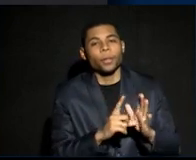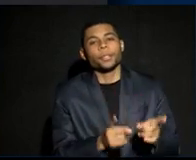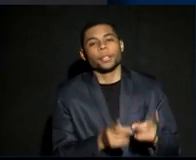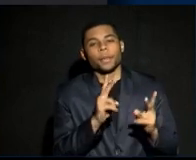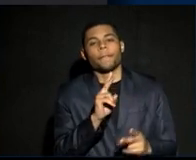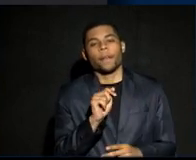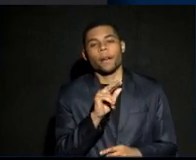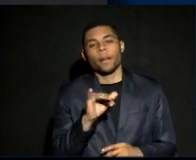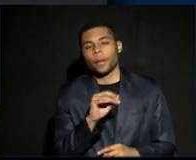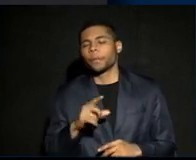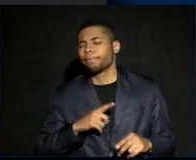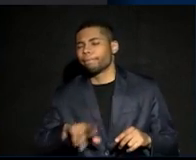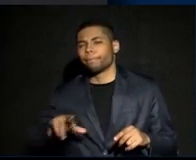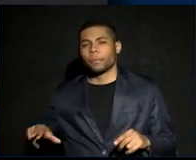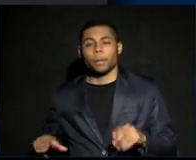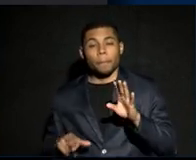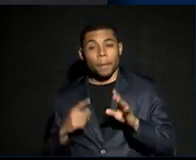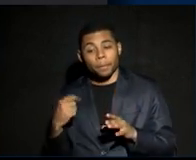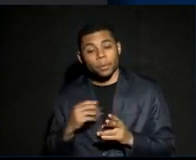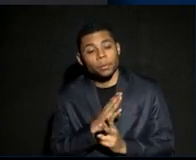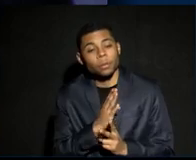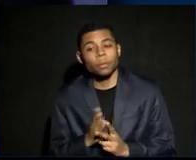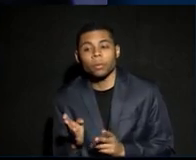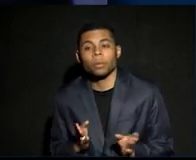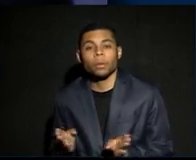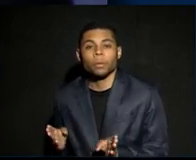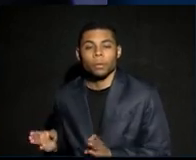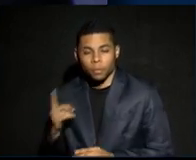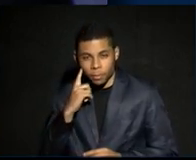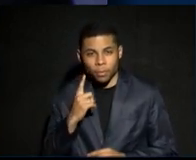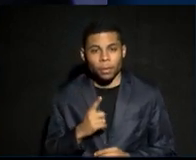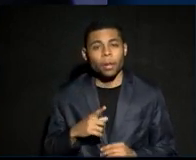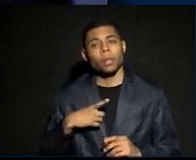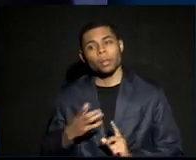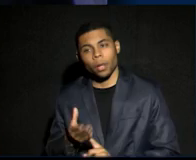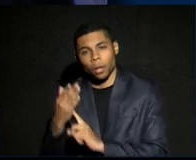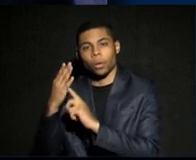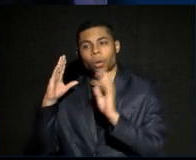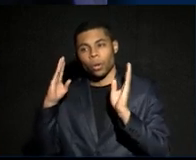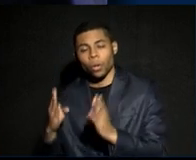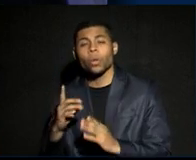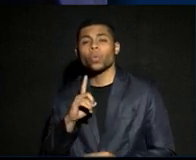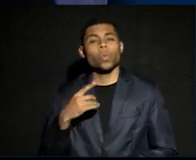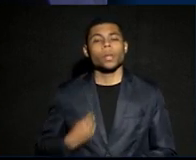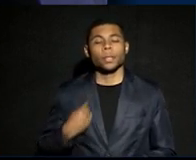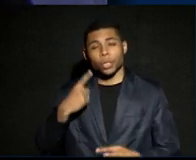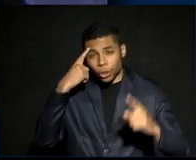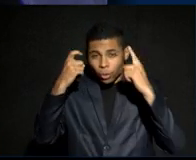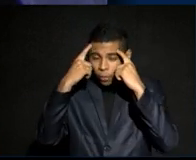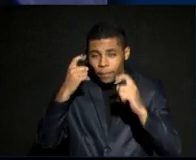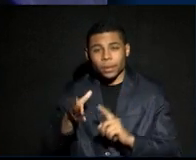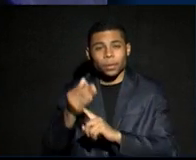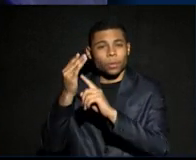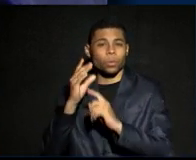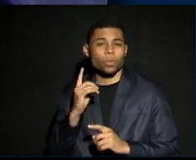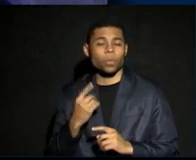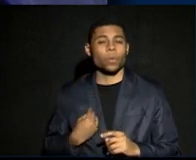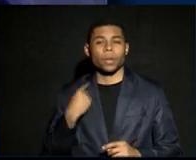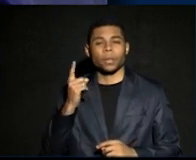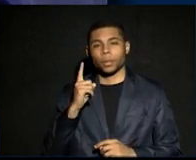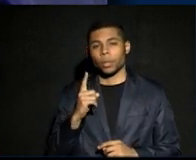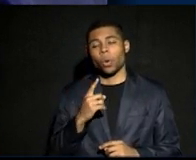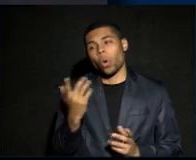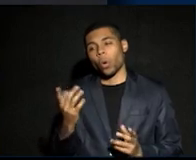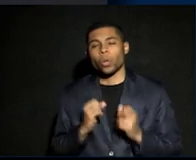coisa mas ele tem que trabalhar nas duas franjas na franja do avanço tecnológico não existe inovação tecnológica não